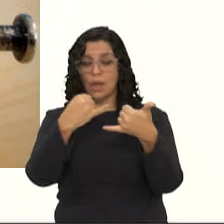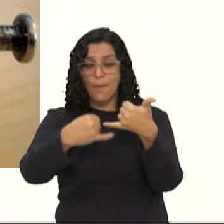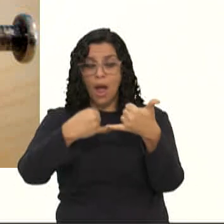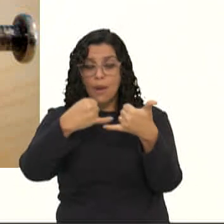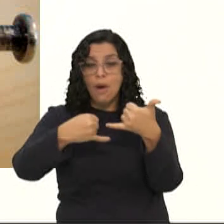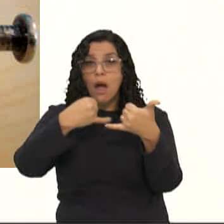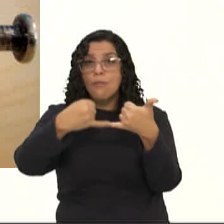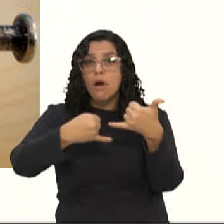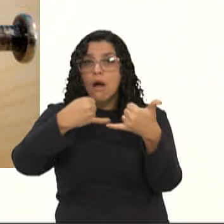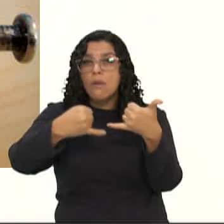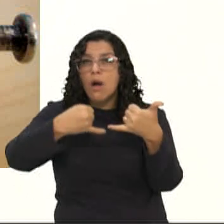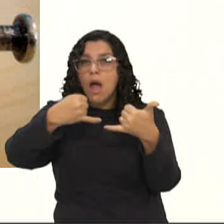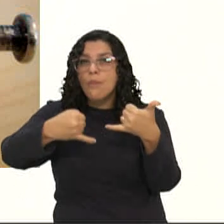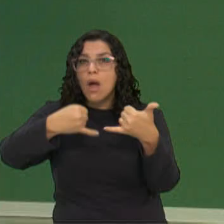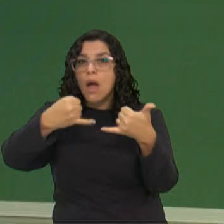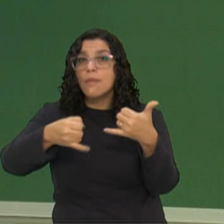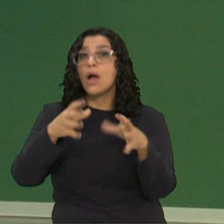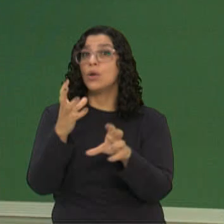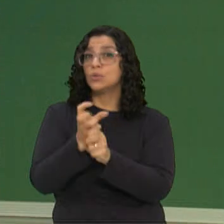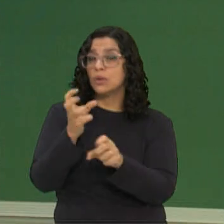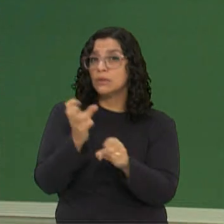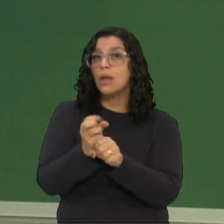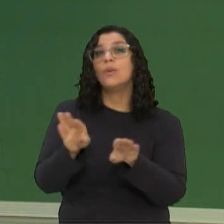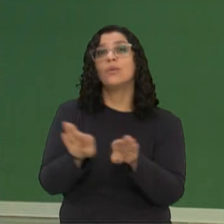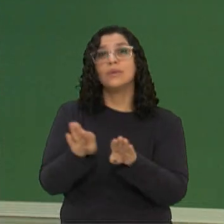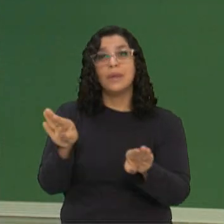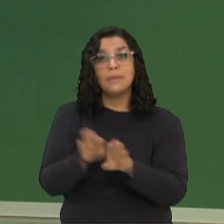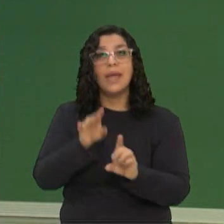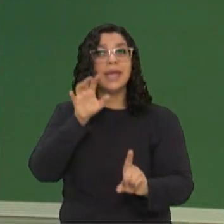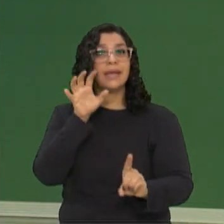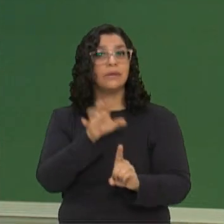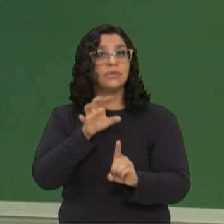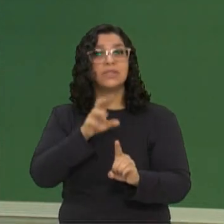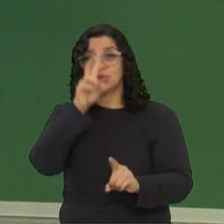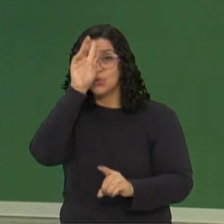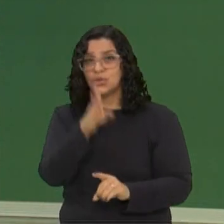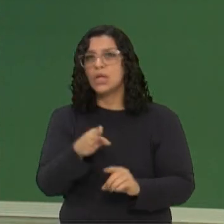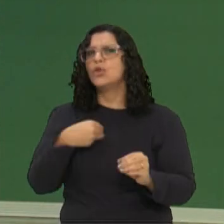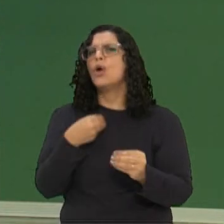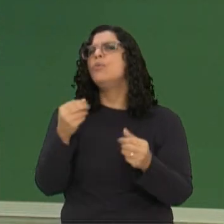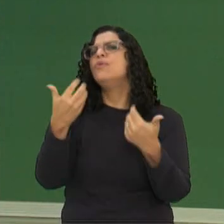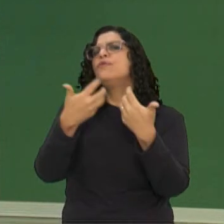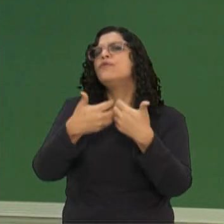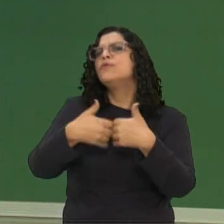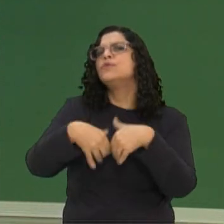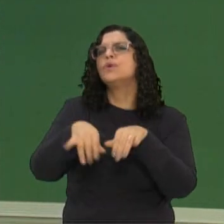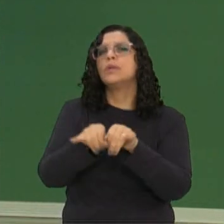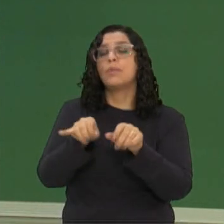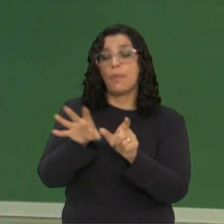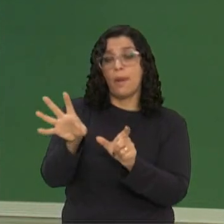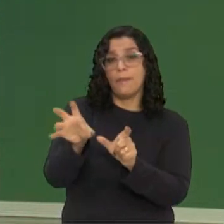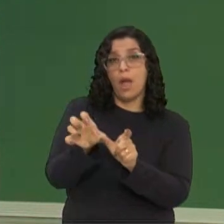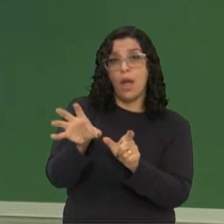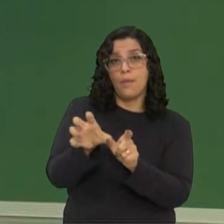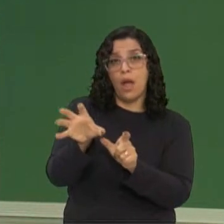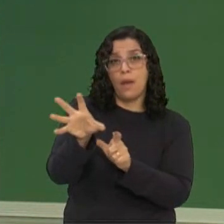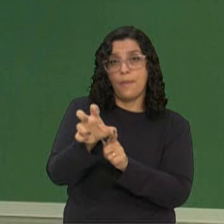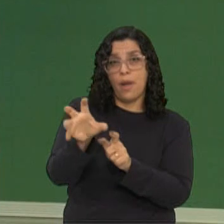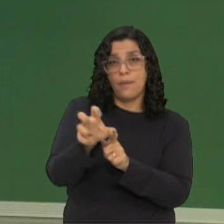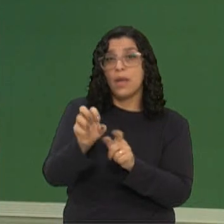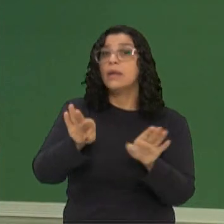de espiras aqui, ele vai influenciar, né, no campo ali, né, na geração do campo magnético. Né? E